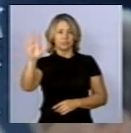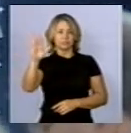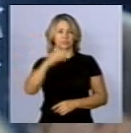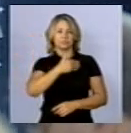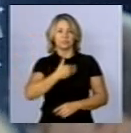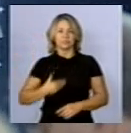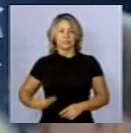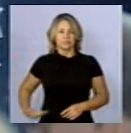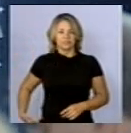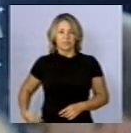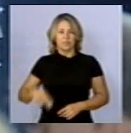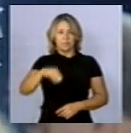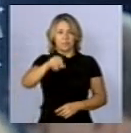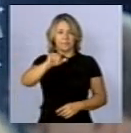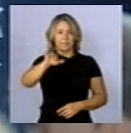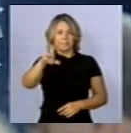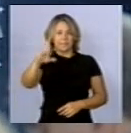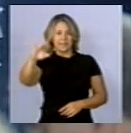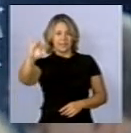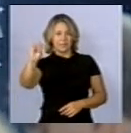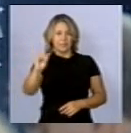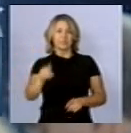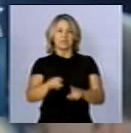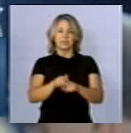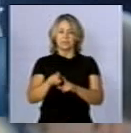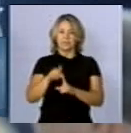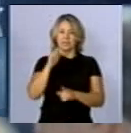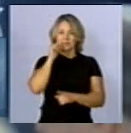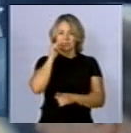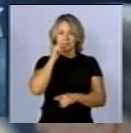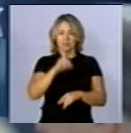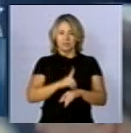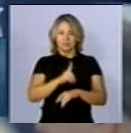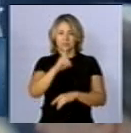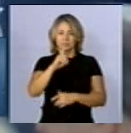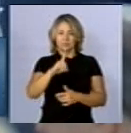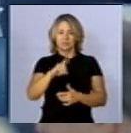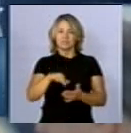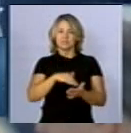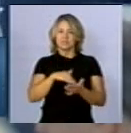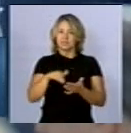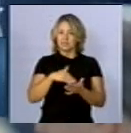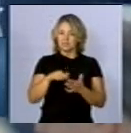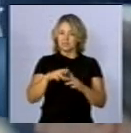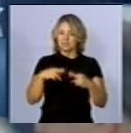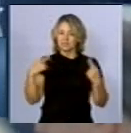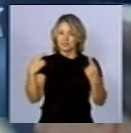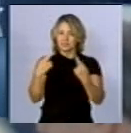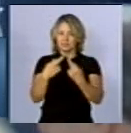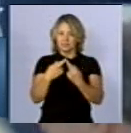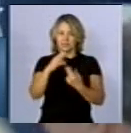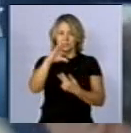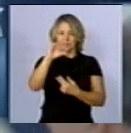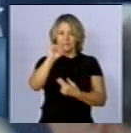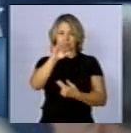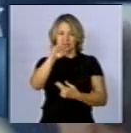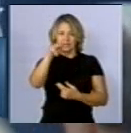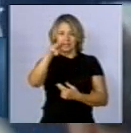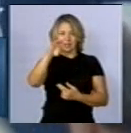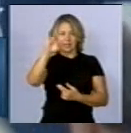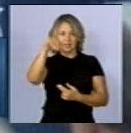vice santíssima senhora Dra Carmem Souza secretária da audiência em nome de quem